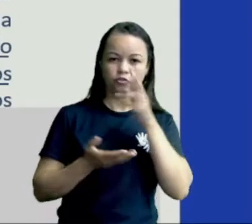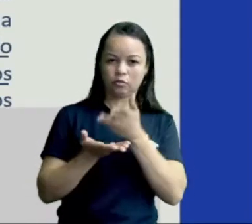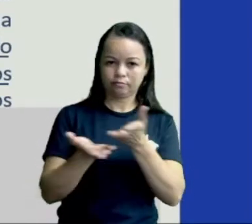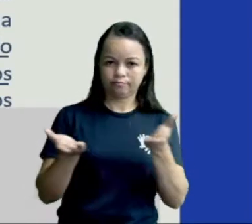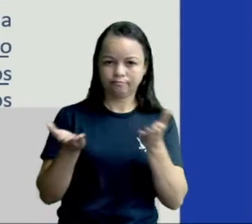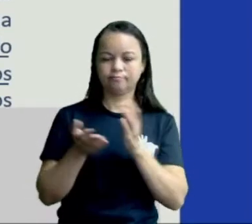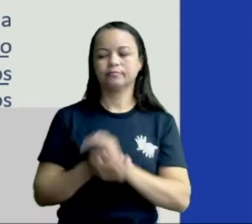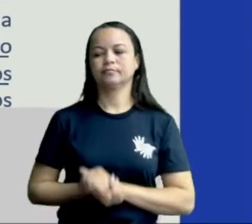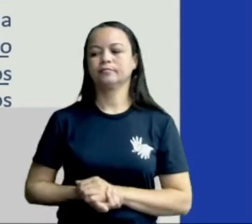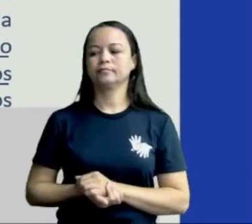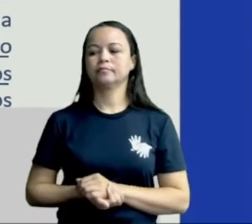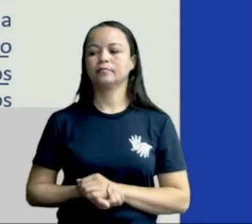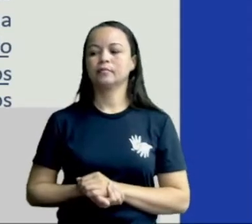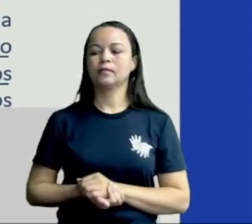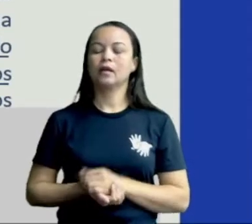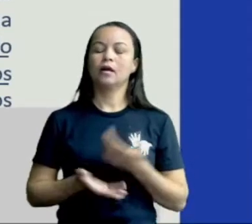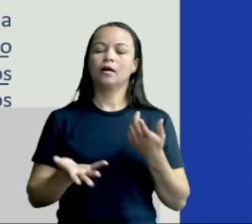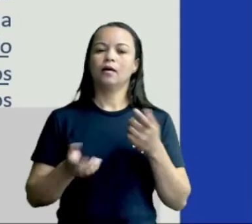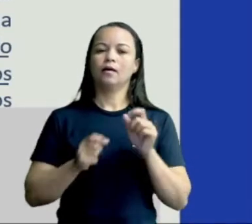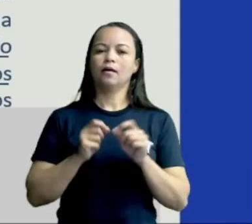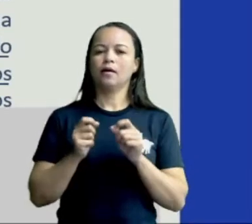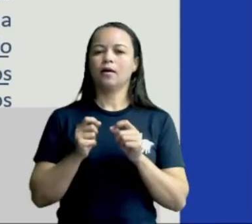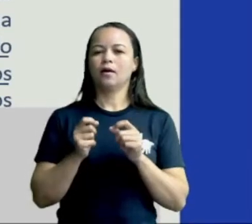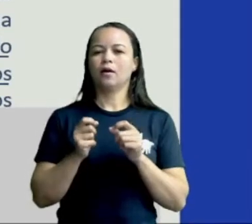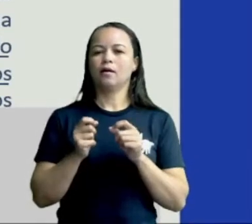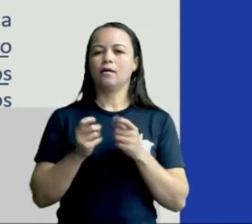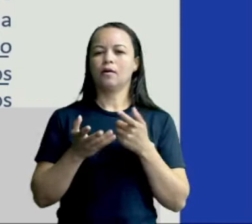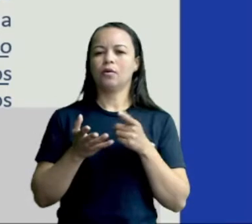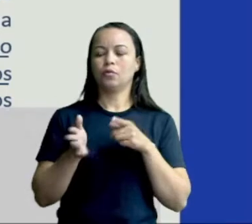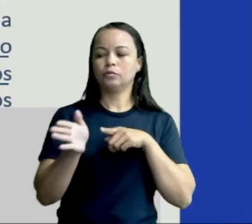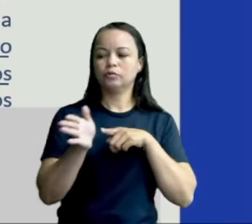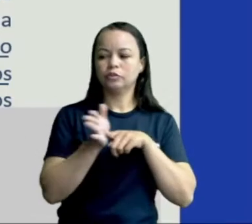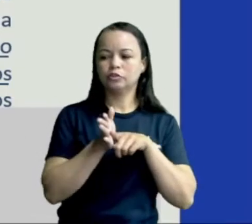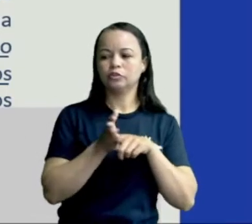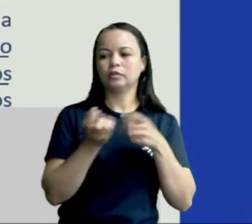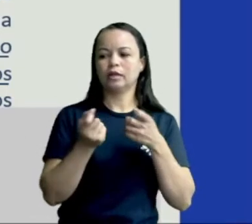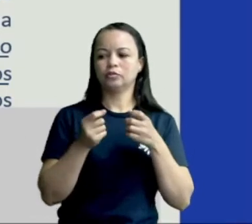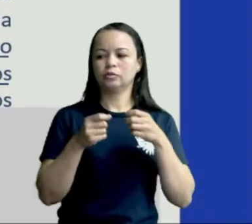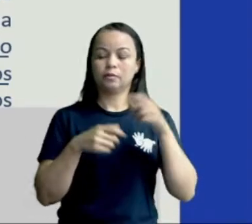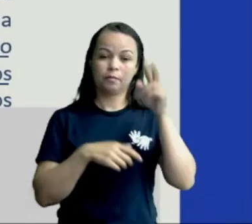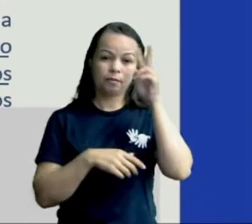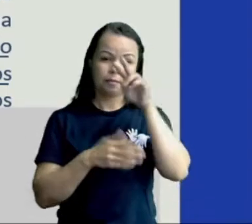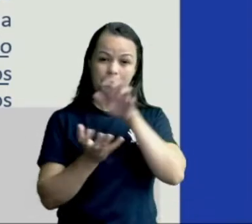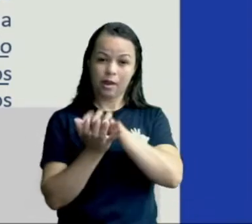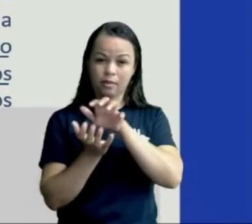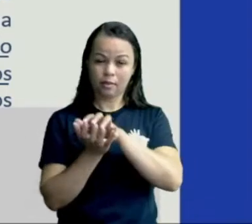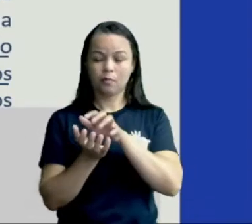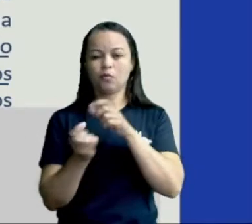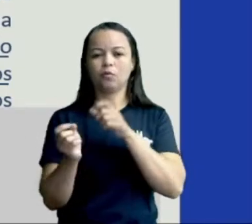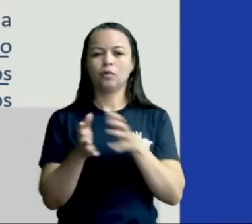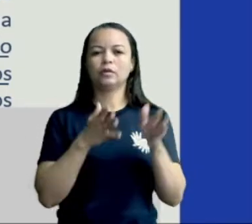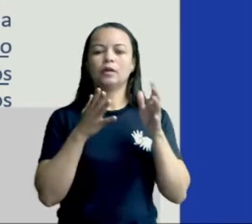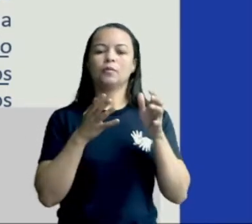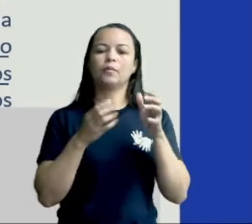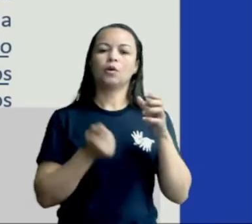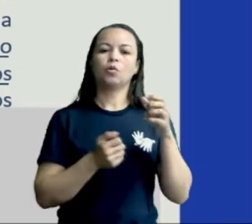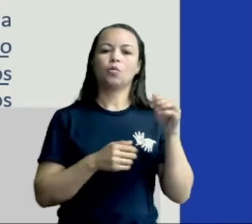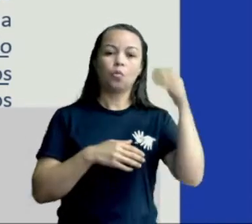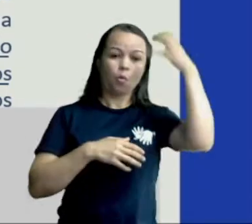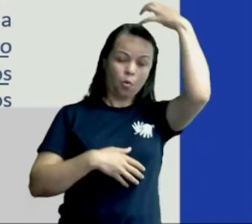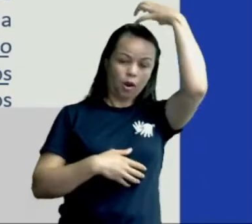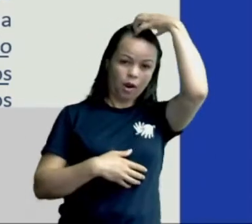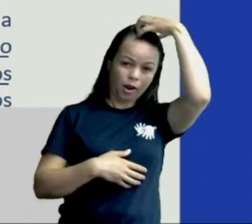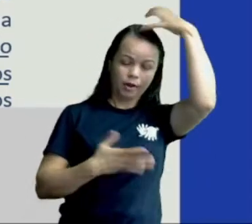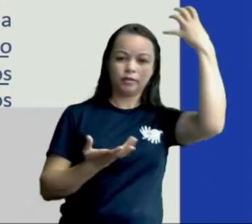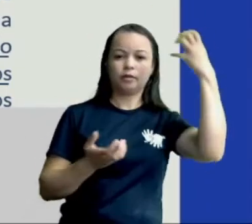Olha só, a origem do estado de Pernambuco encontra-se nas terras doadas como capitania hereditária pelo rei de Portugal,